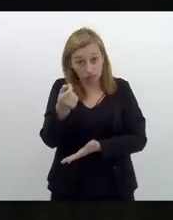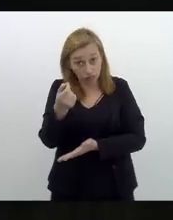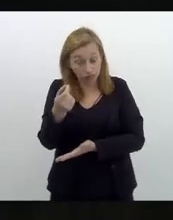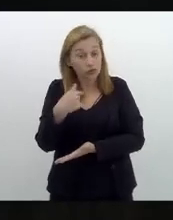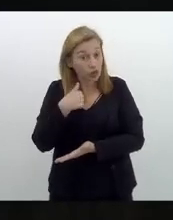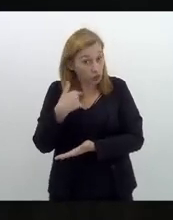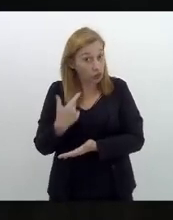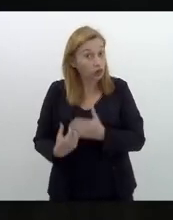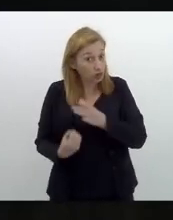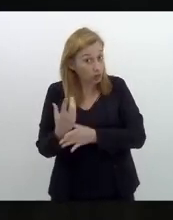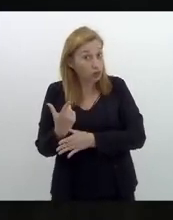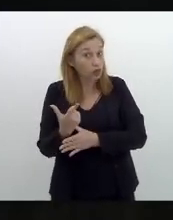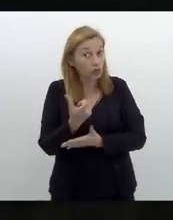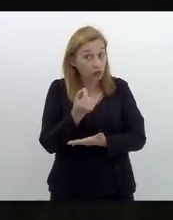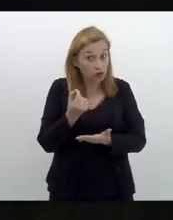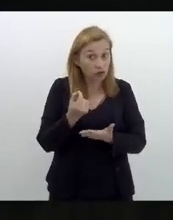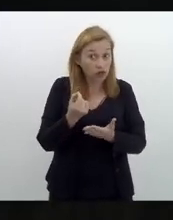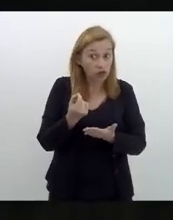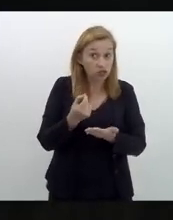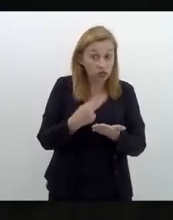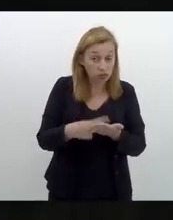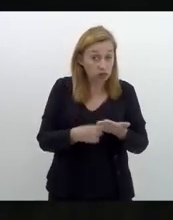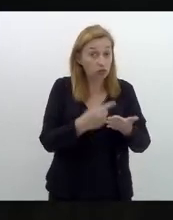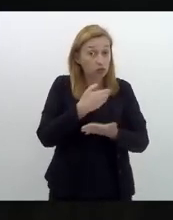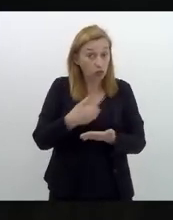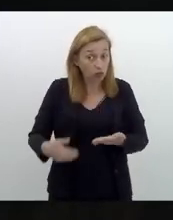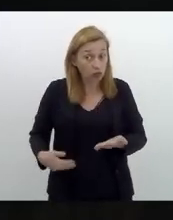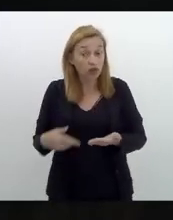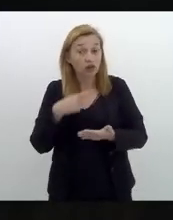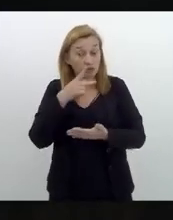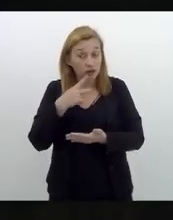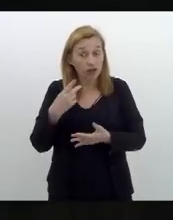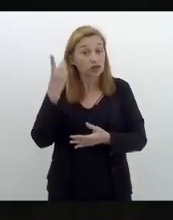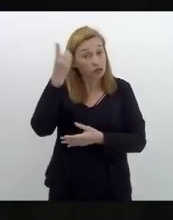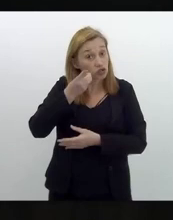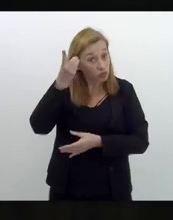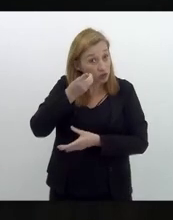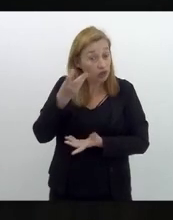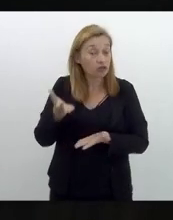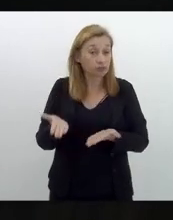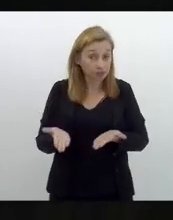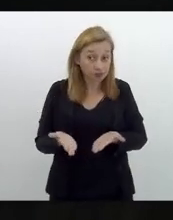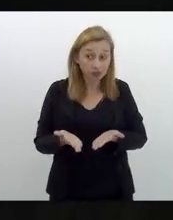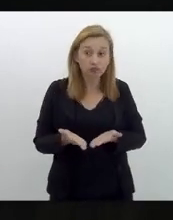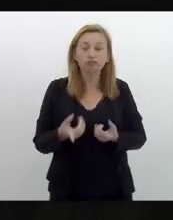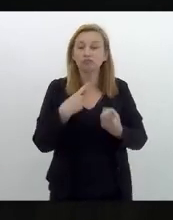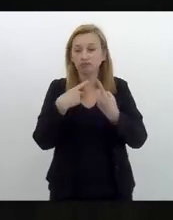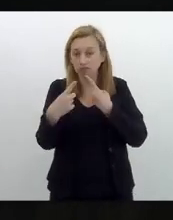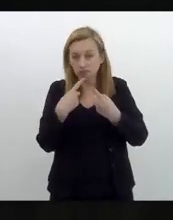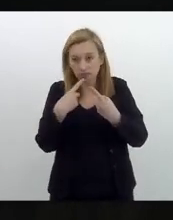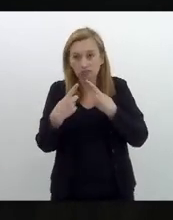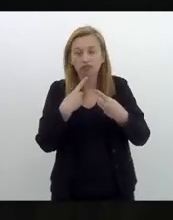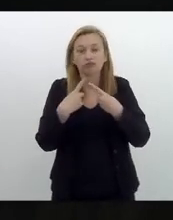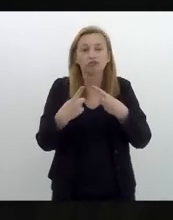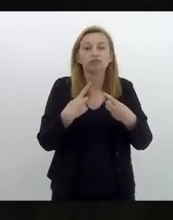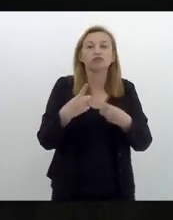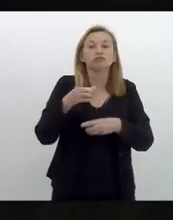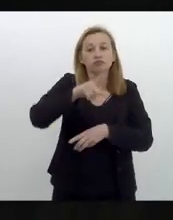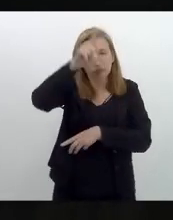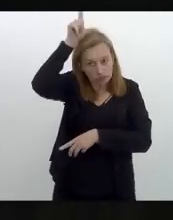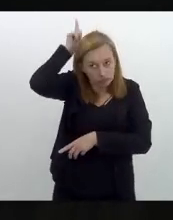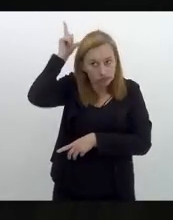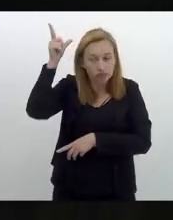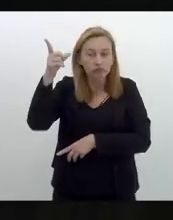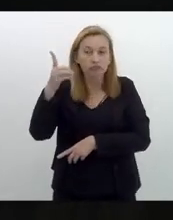eu construí o acordo de 20 com o governo falando com os parlamentares discutindo com o Luiz Paulo com